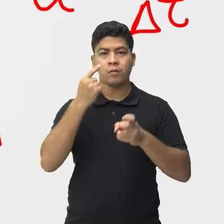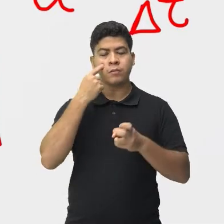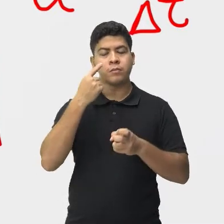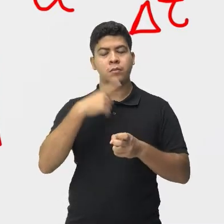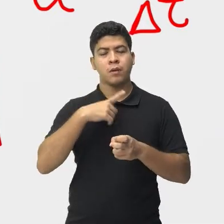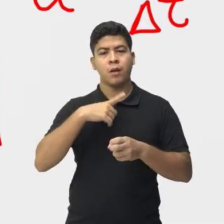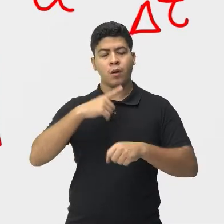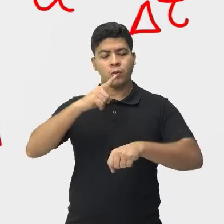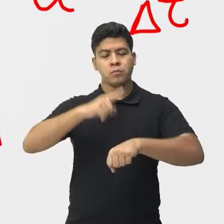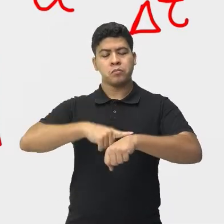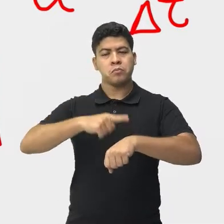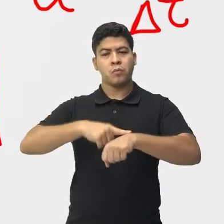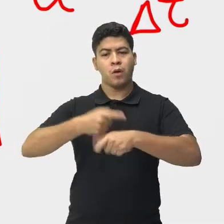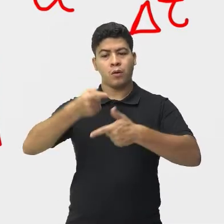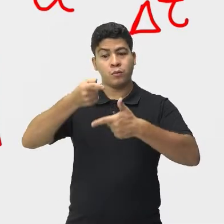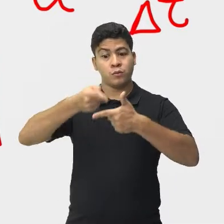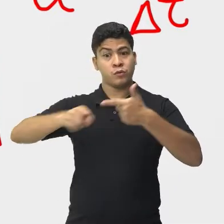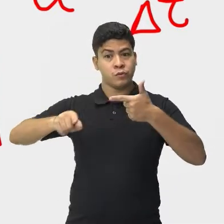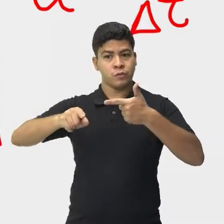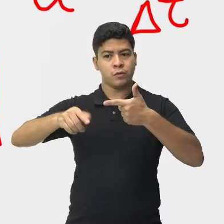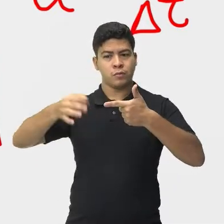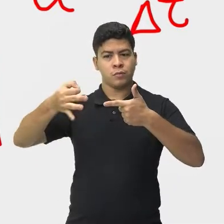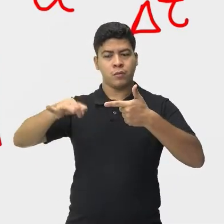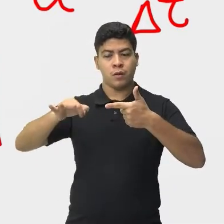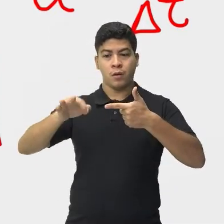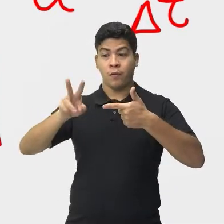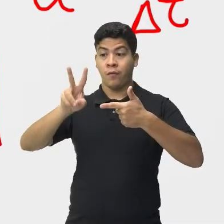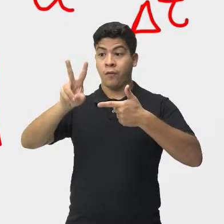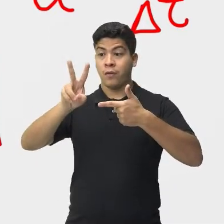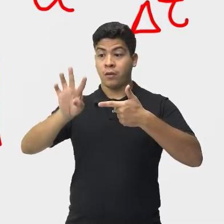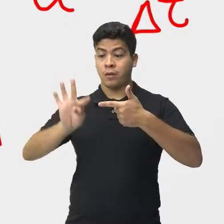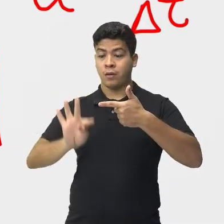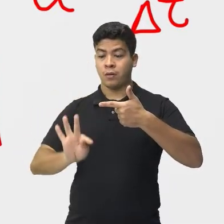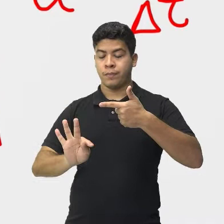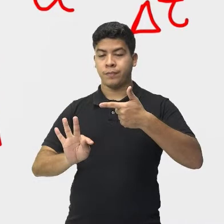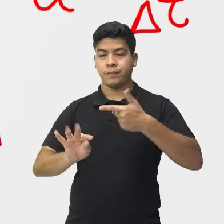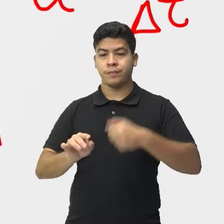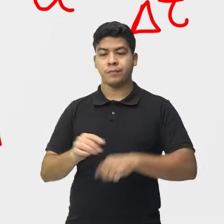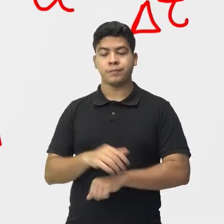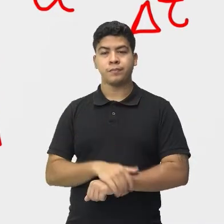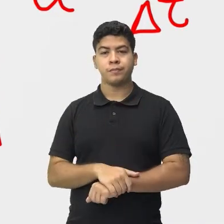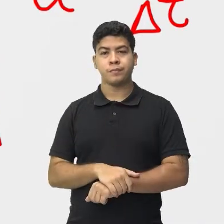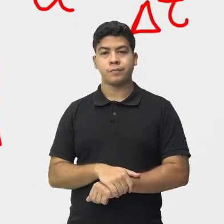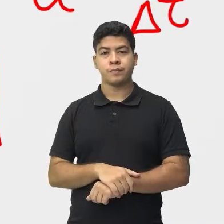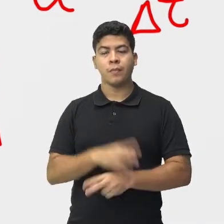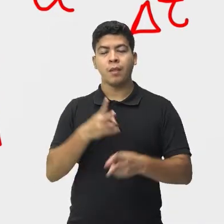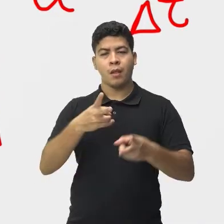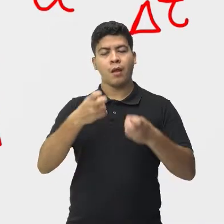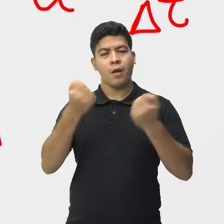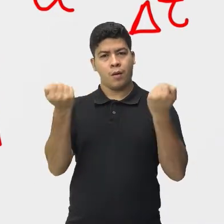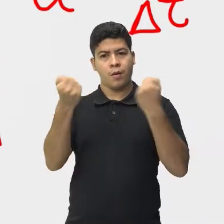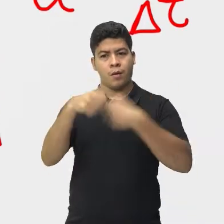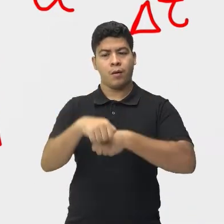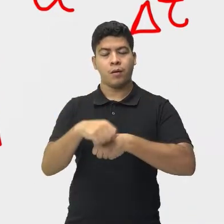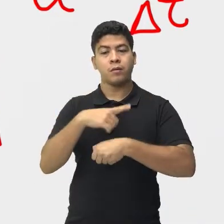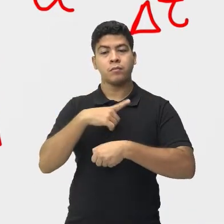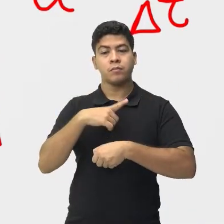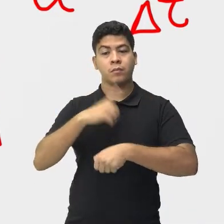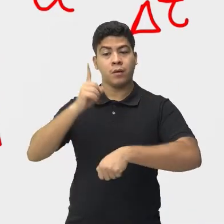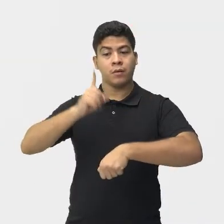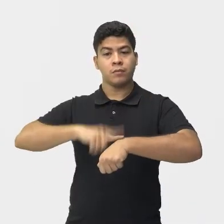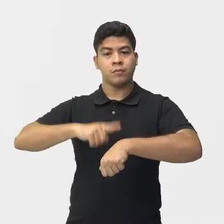tempo. Então essa propriedade permite que eu calcule a aceleração do movimento através do gráfico